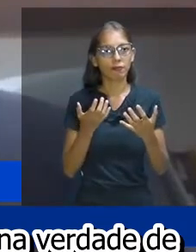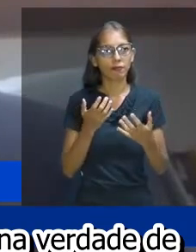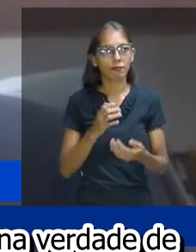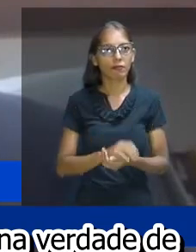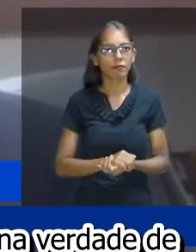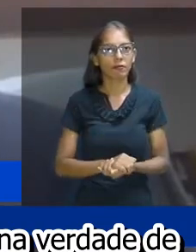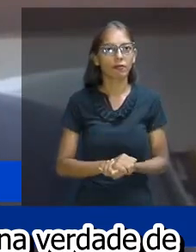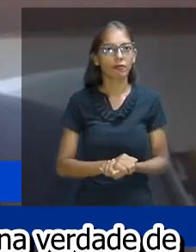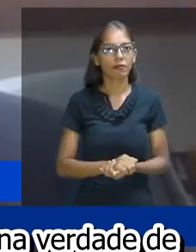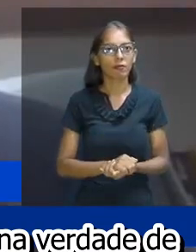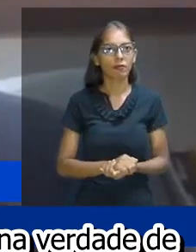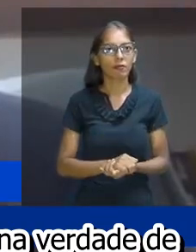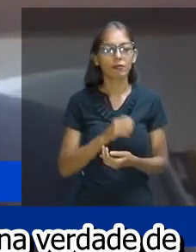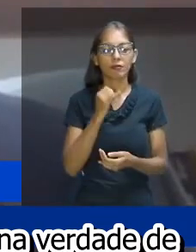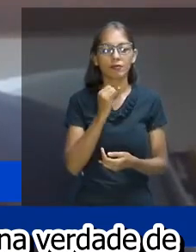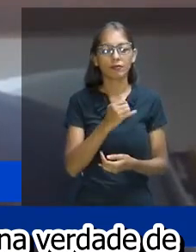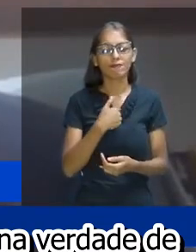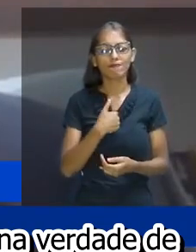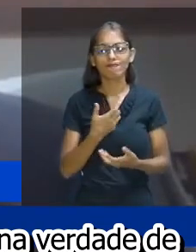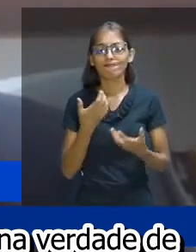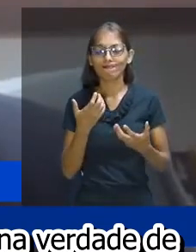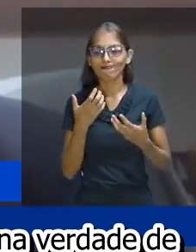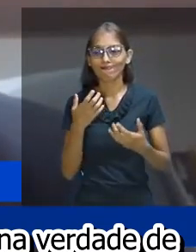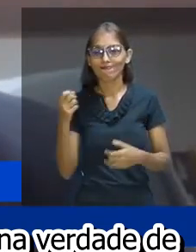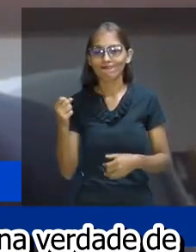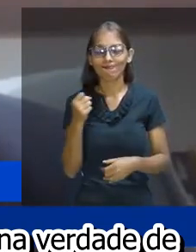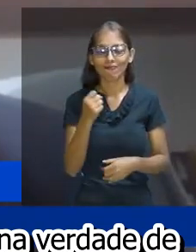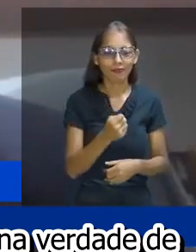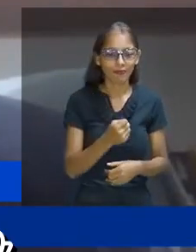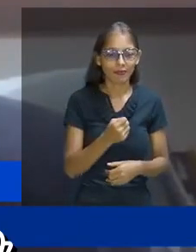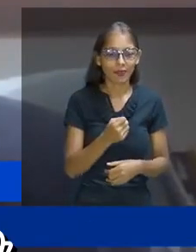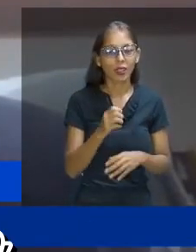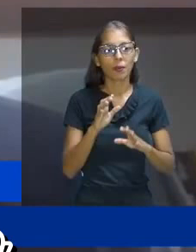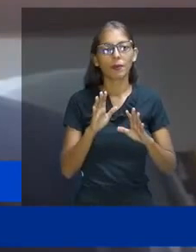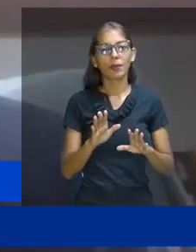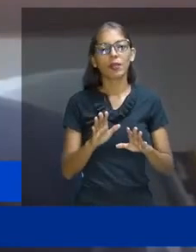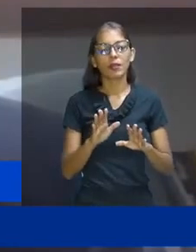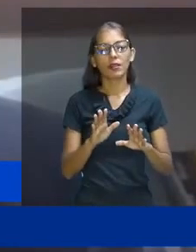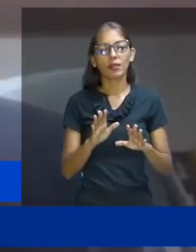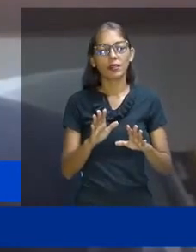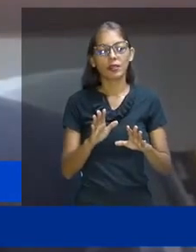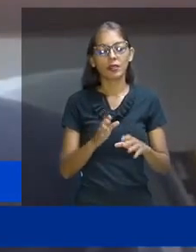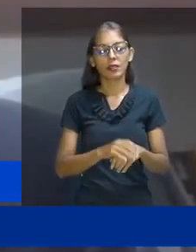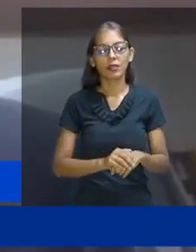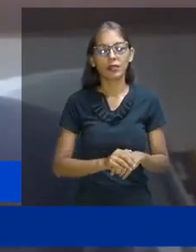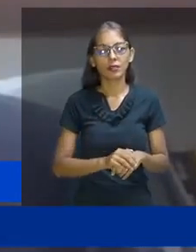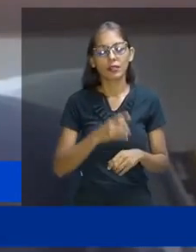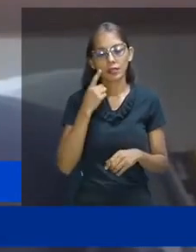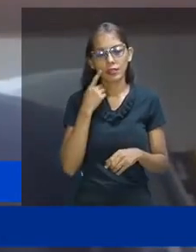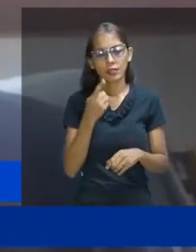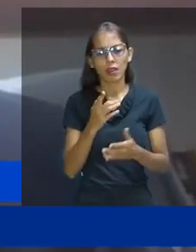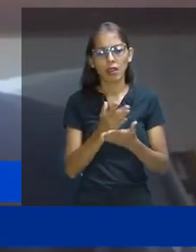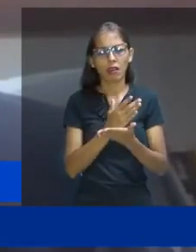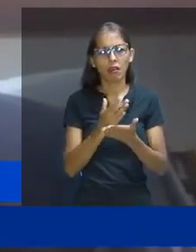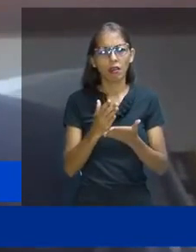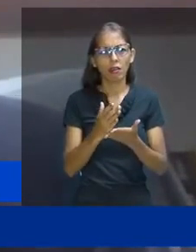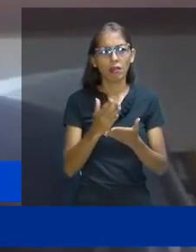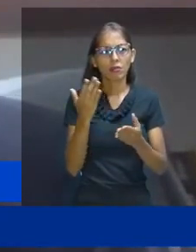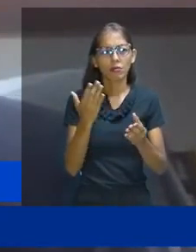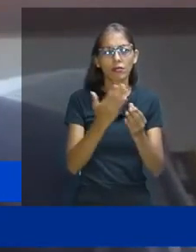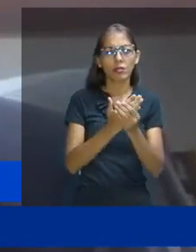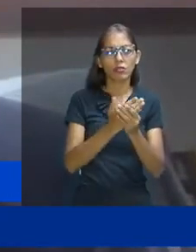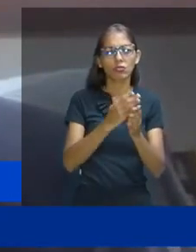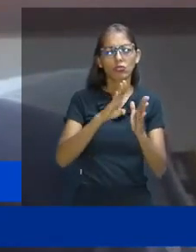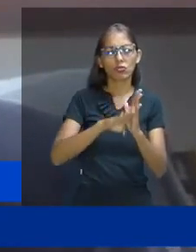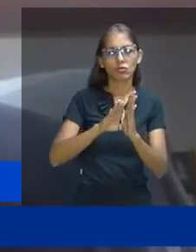barba parcialmente grisalhas, hoje, os né, óculos de armação como eu vi preta que a quadrado. sessão, pelos processos que foram retirados, havia